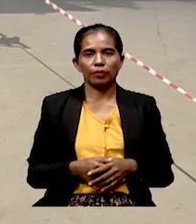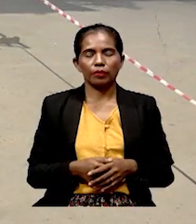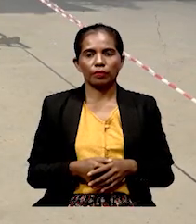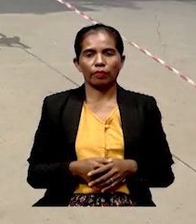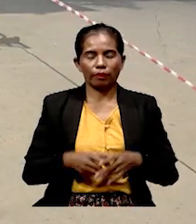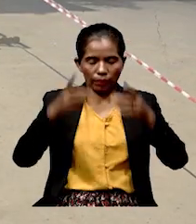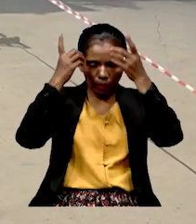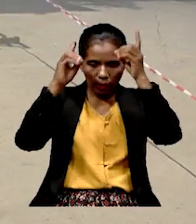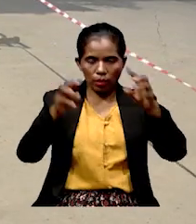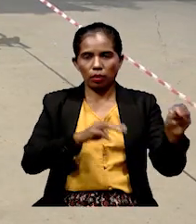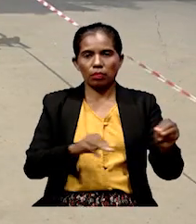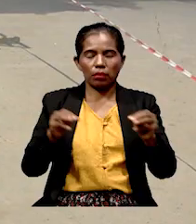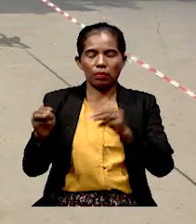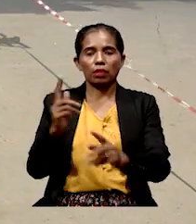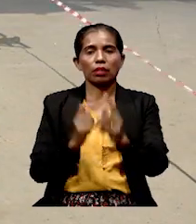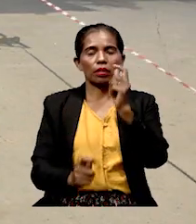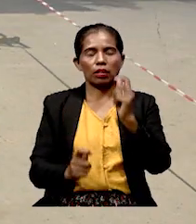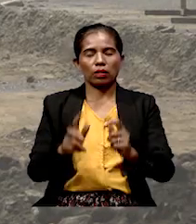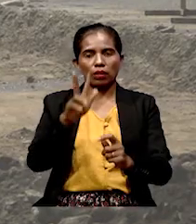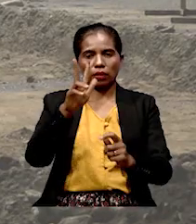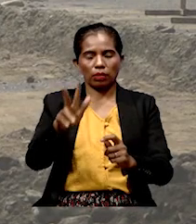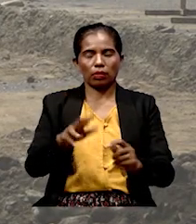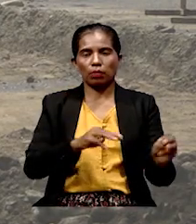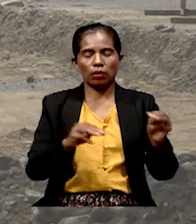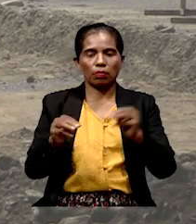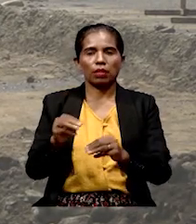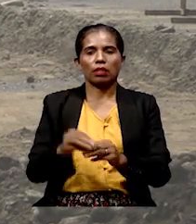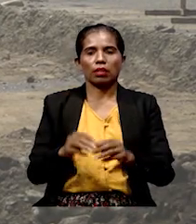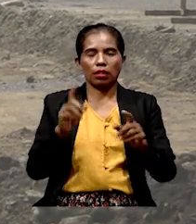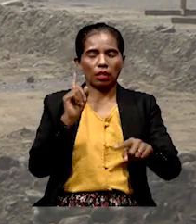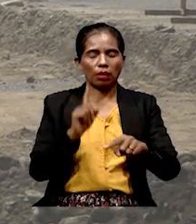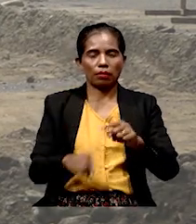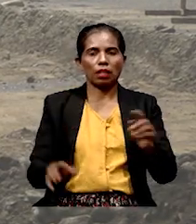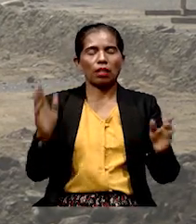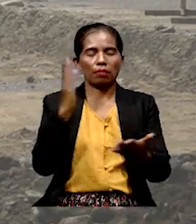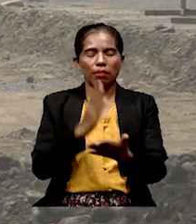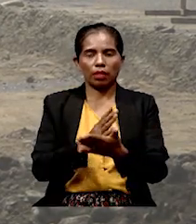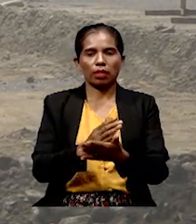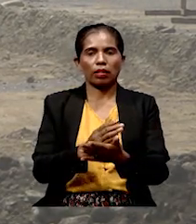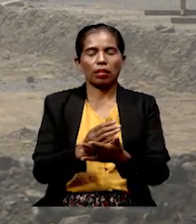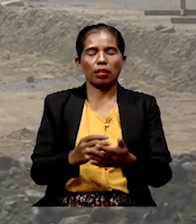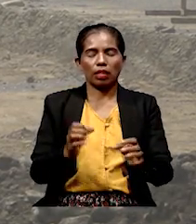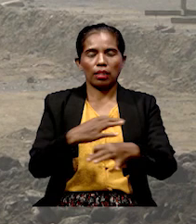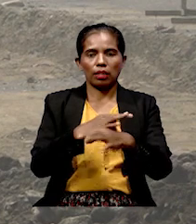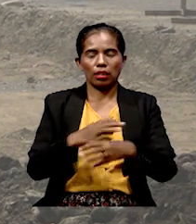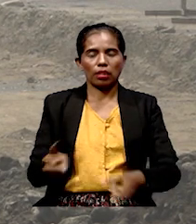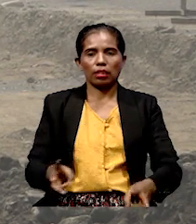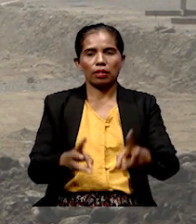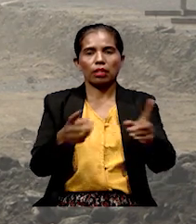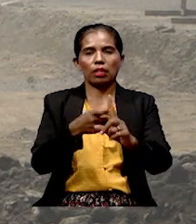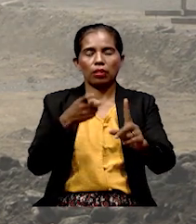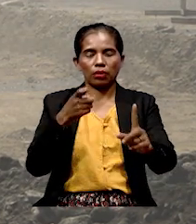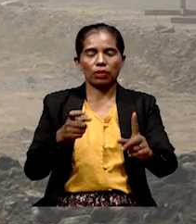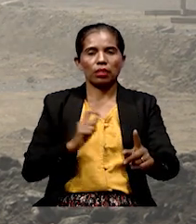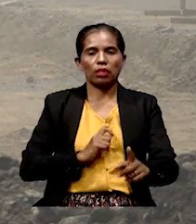Decisão muda provisório terminal Tacitolo para a área Taceibum, né? A Tulabel impede implementação projeto de estrada Rusi Rotunda to